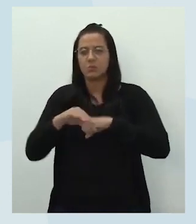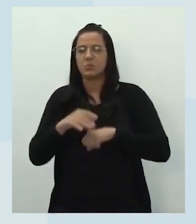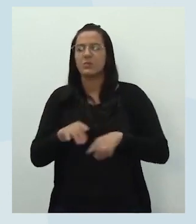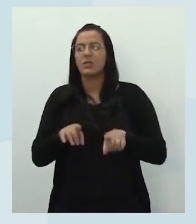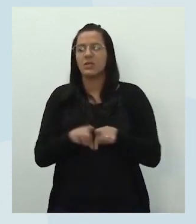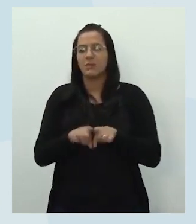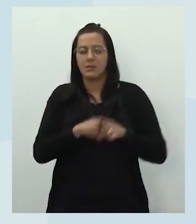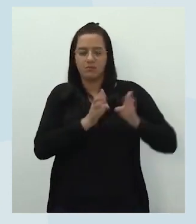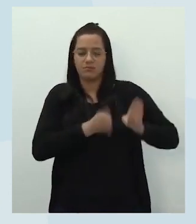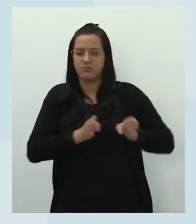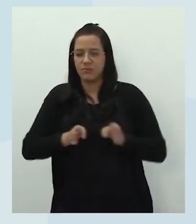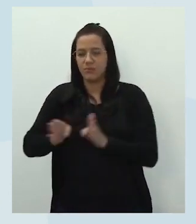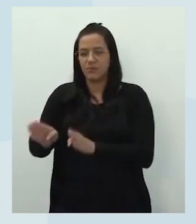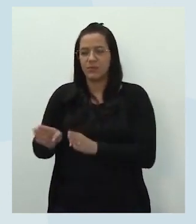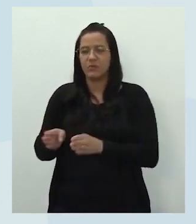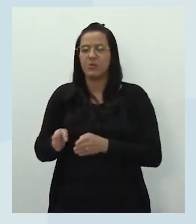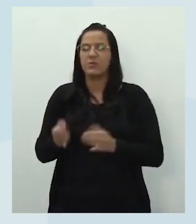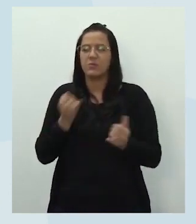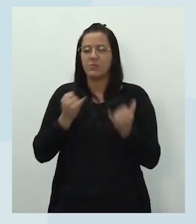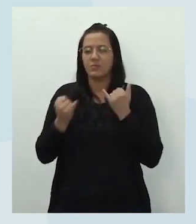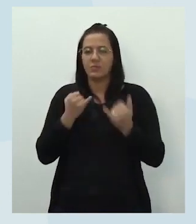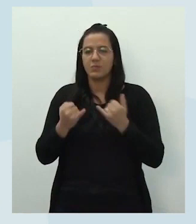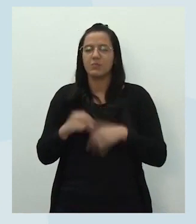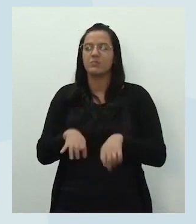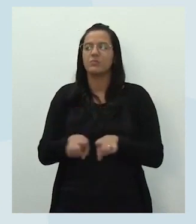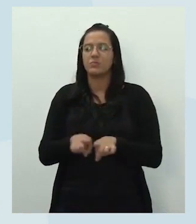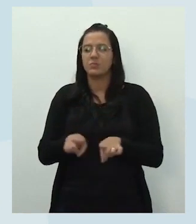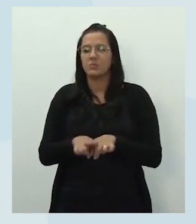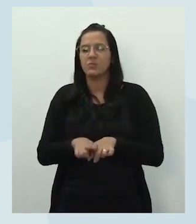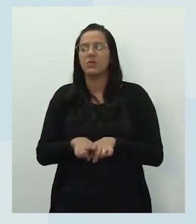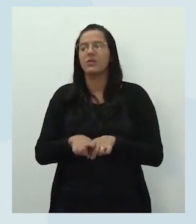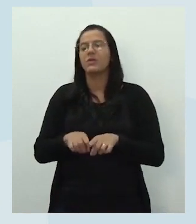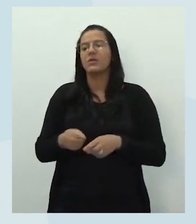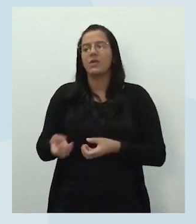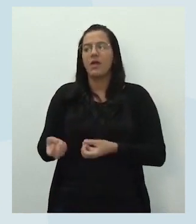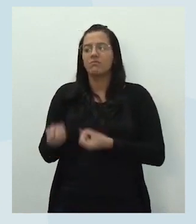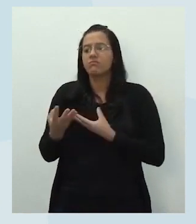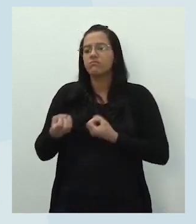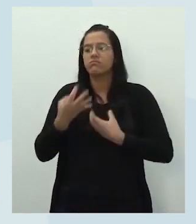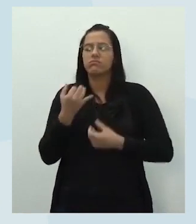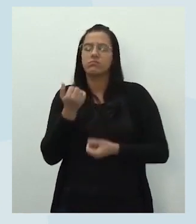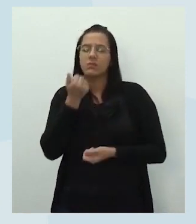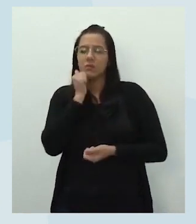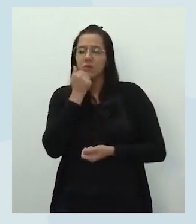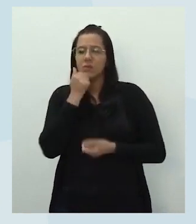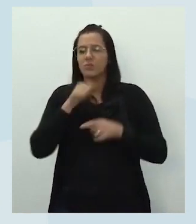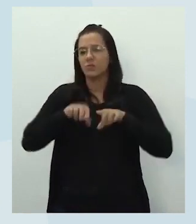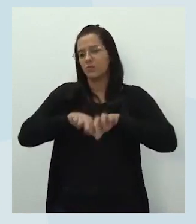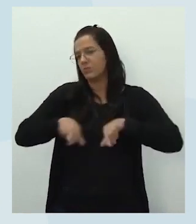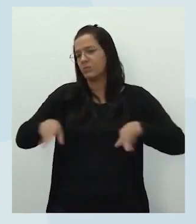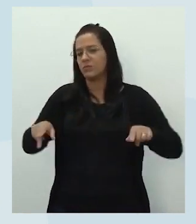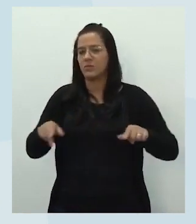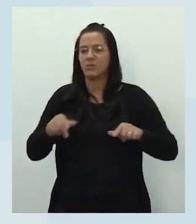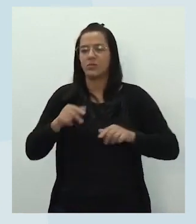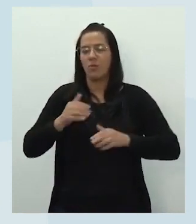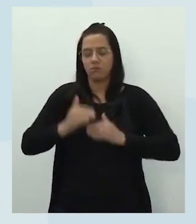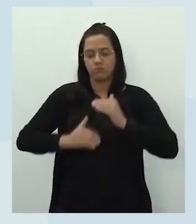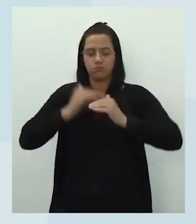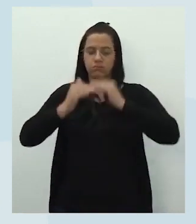das informações, e do ponto de vista biológico, algumas informações lá sobre crescimento